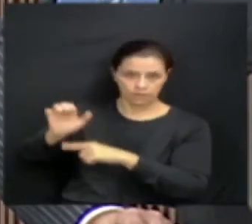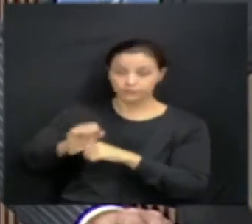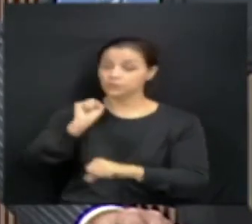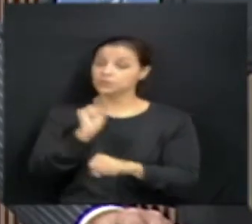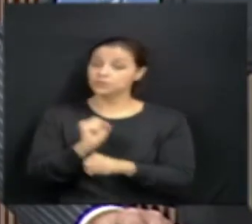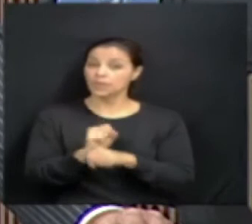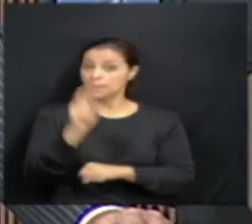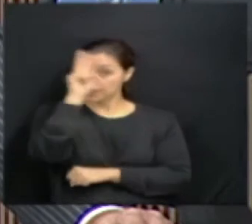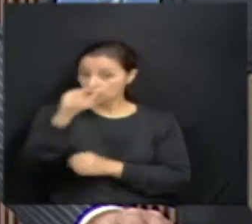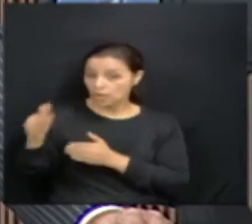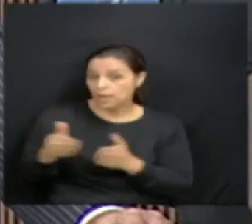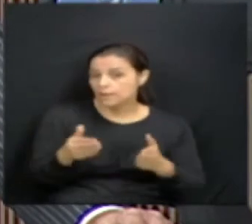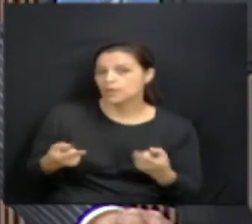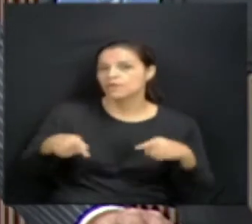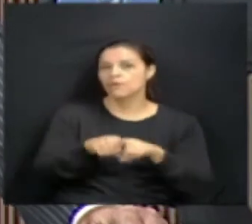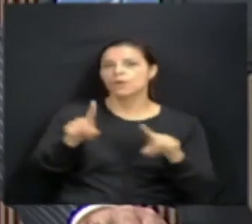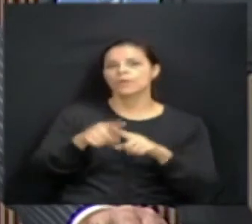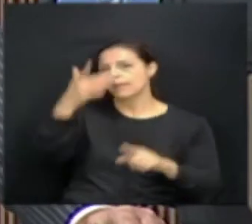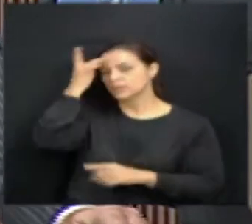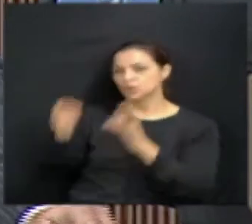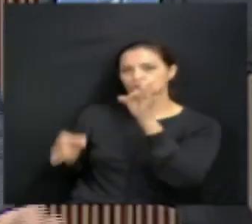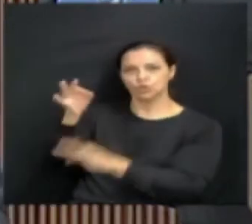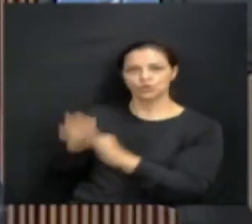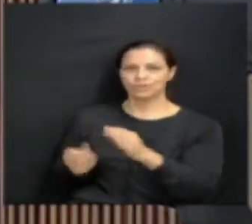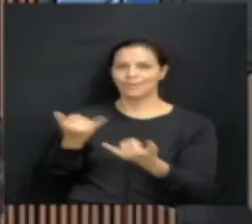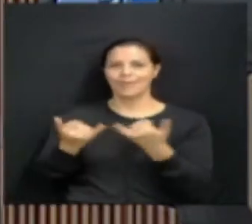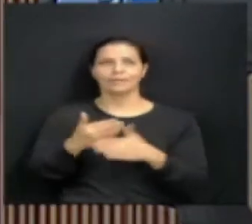para ver se a história corrige os rumos dos homens togados. Obrigado, senhor presidente.